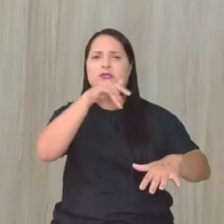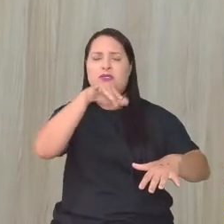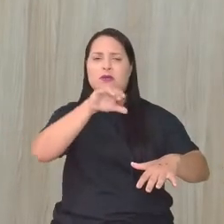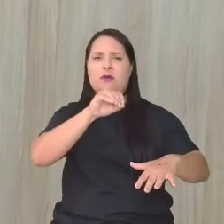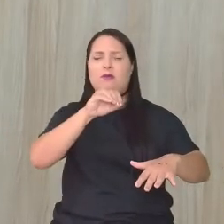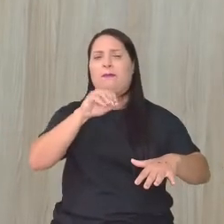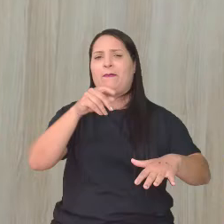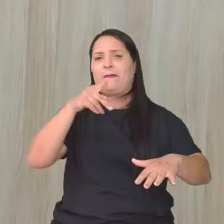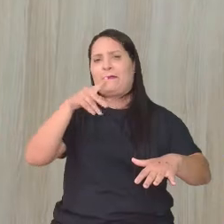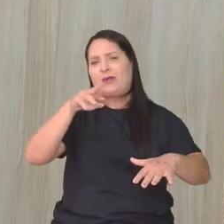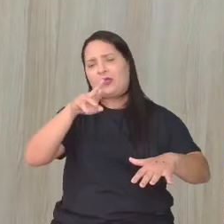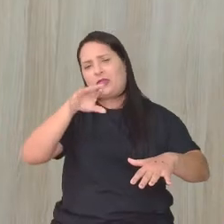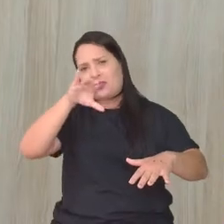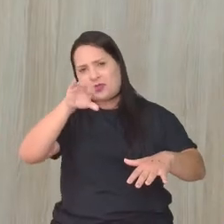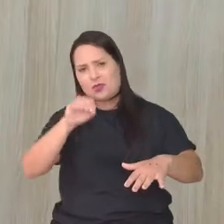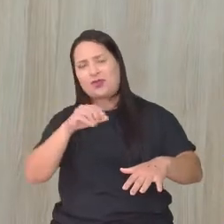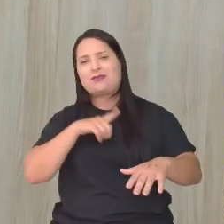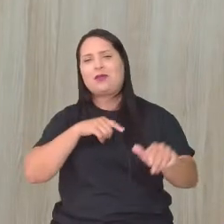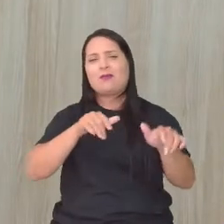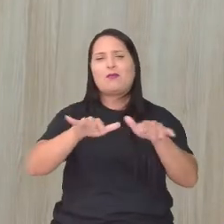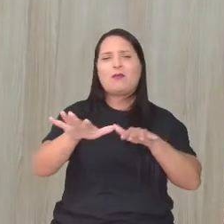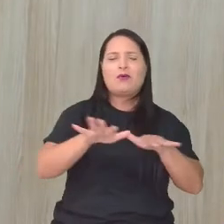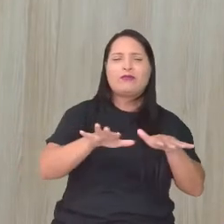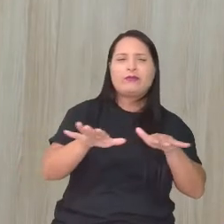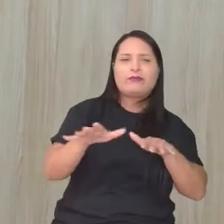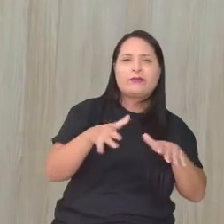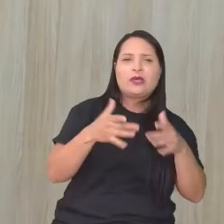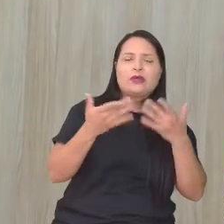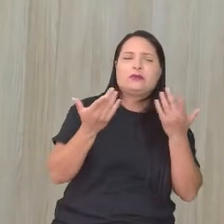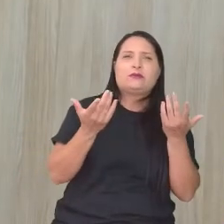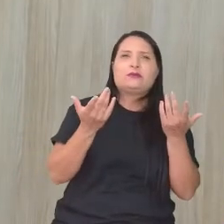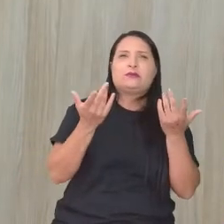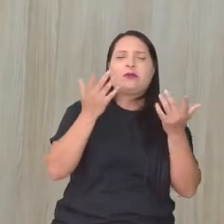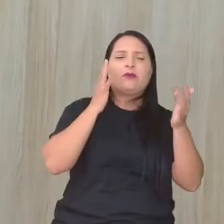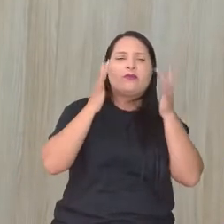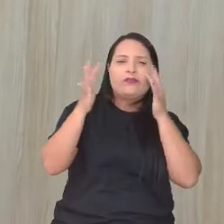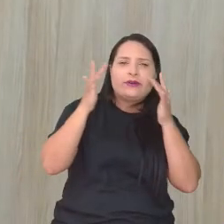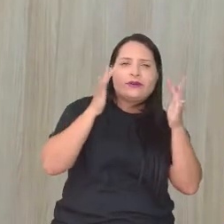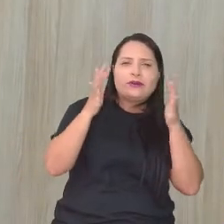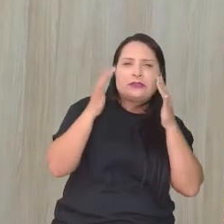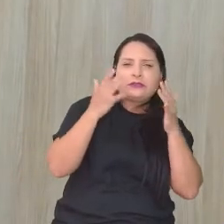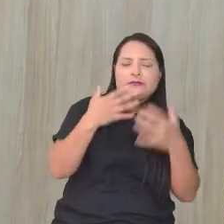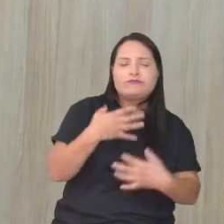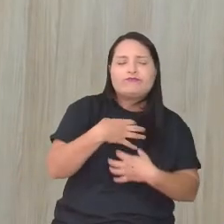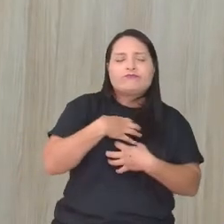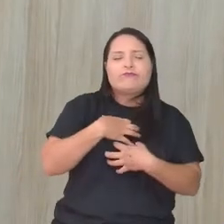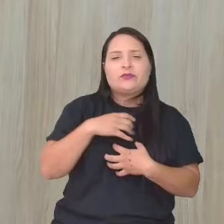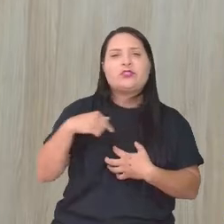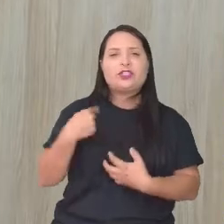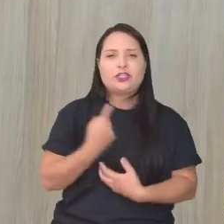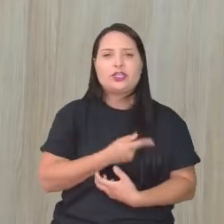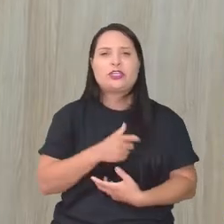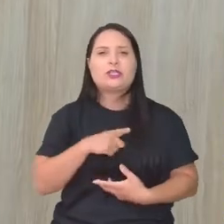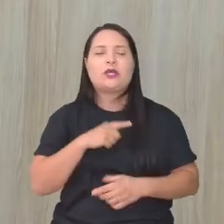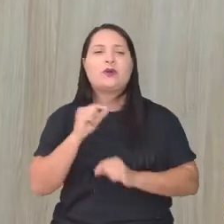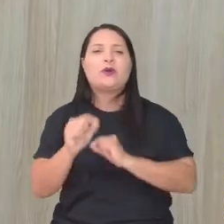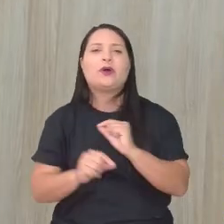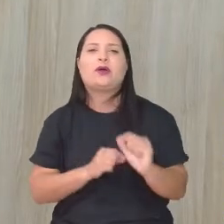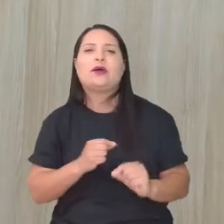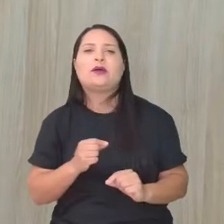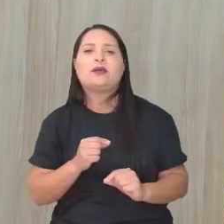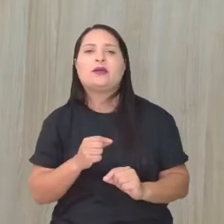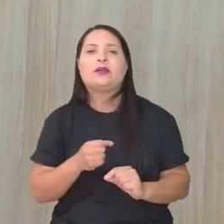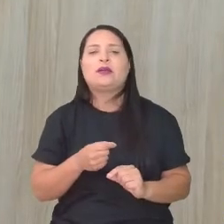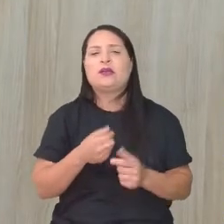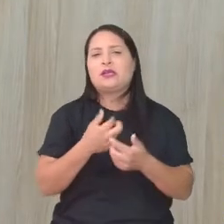há movimento, né, um olhar mais sensível para isso, a gente também está trabalhando ali com caráter político, não